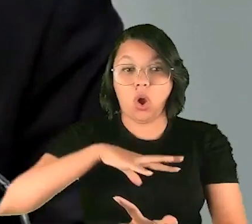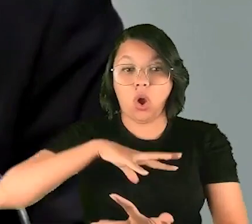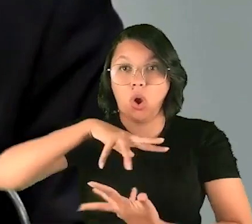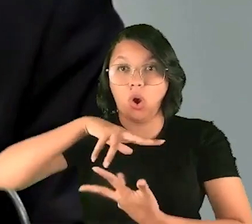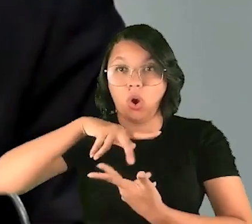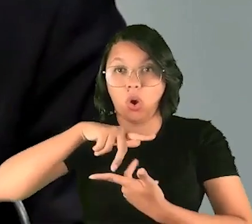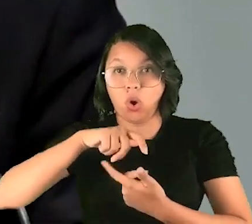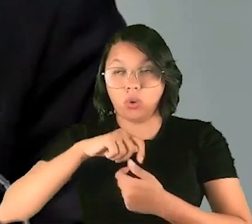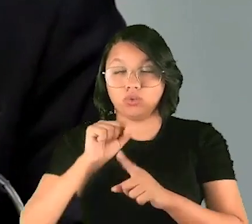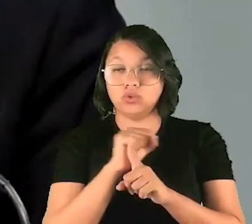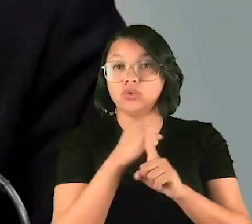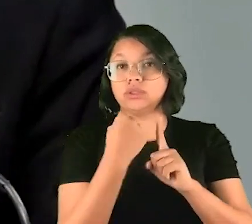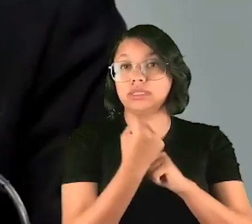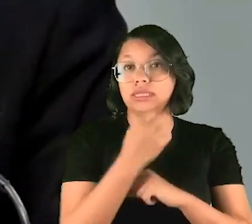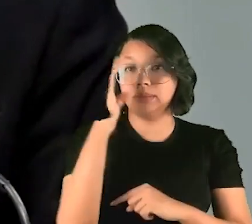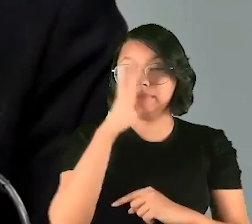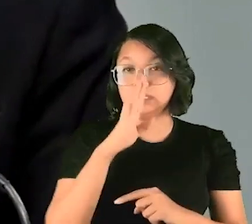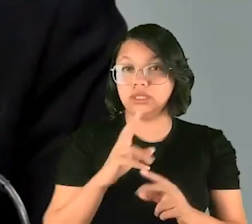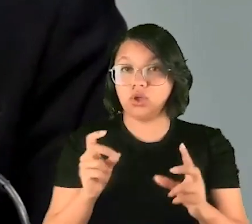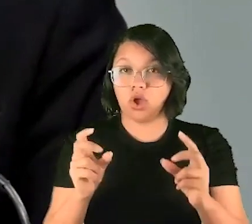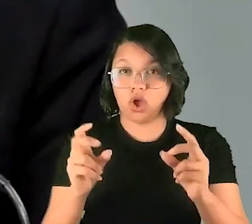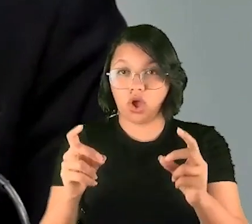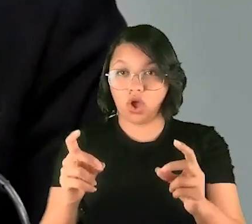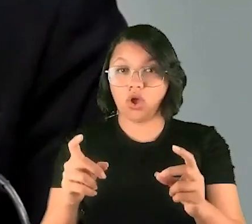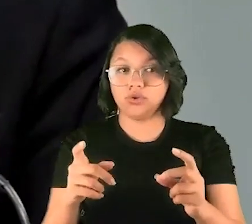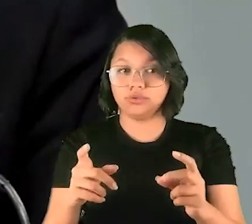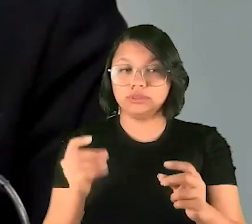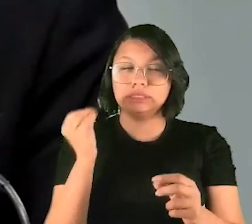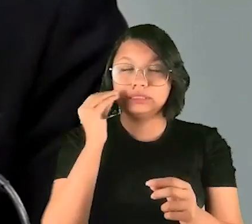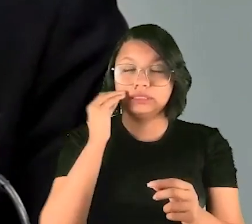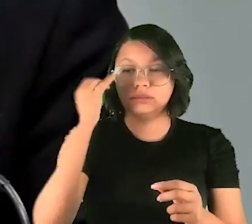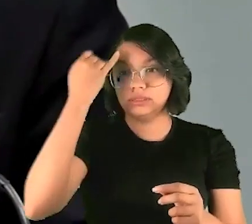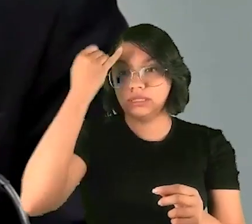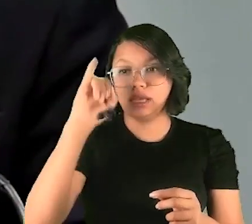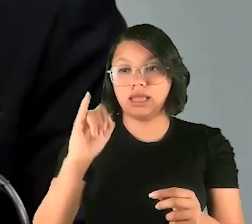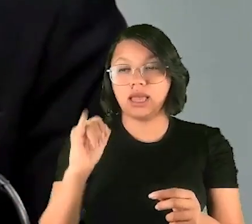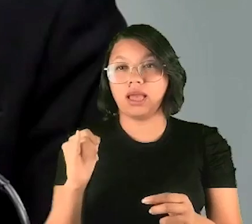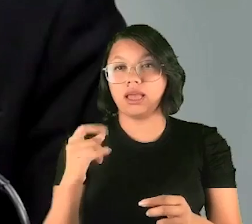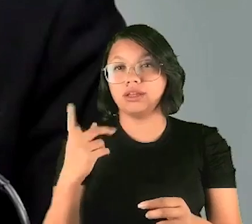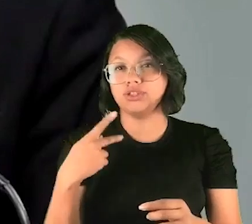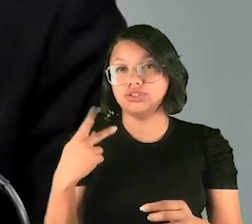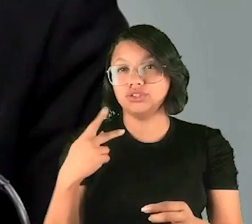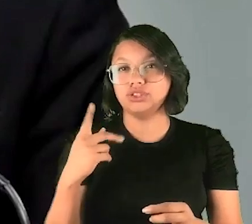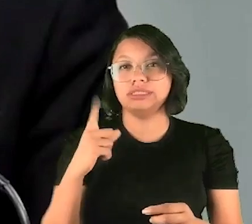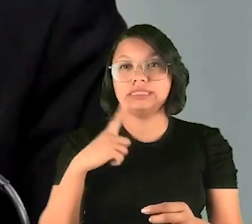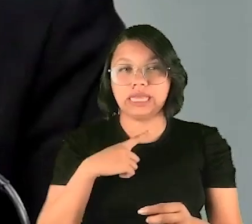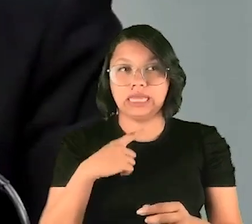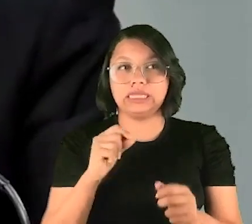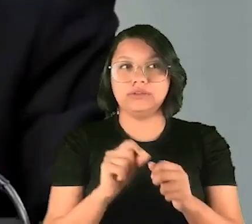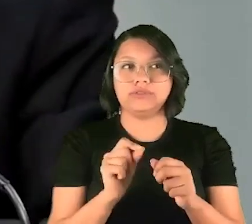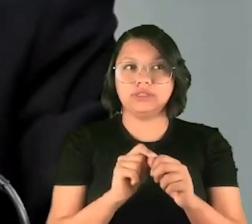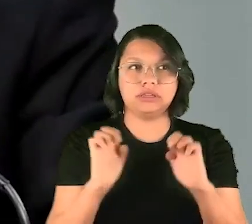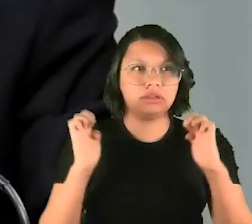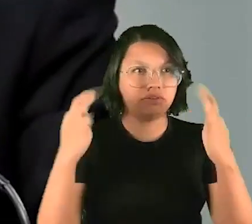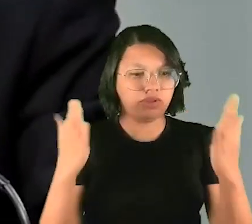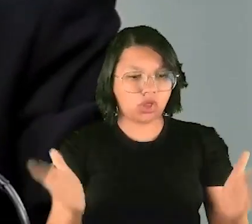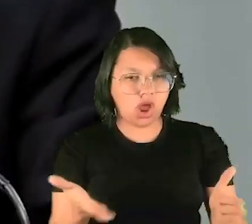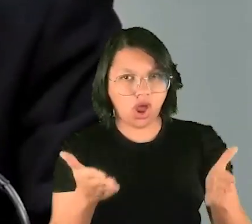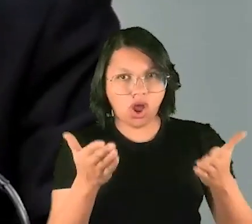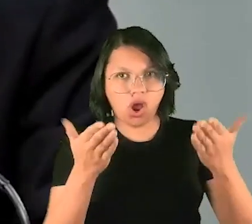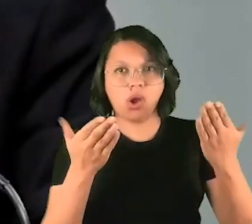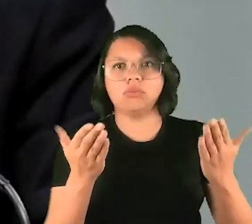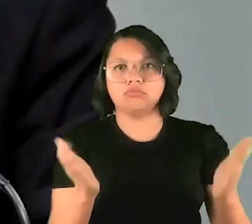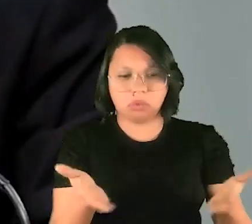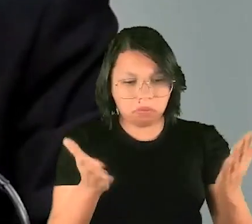está acontecendo a nível mundial, a Sociedade Brasileira de Oncologia encampou essa ideia, e a gente tenta fazer similar ao que está sendo feito aqui, a gente